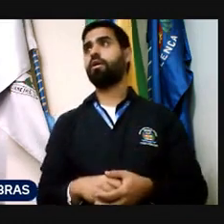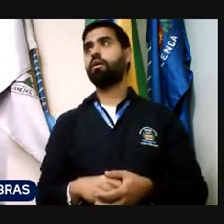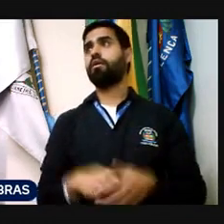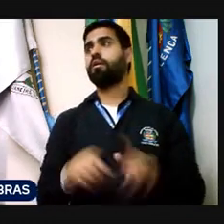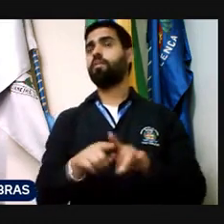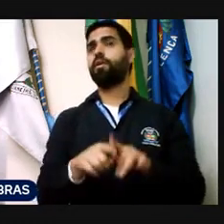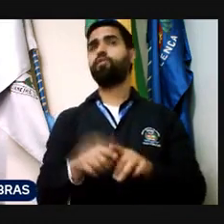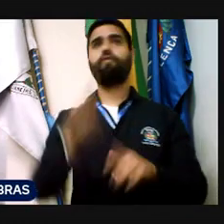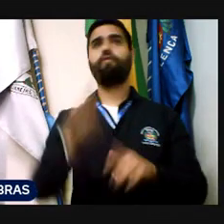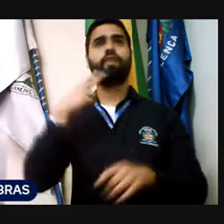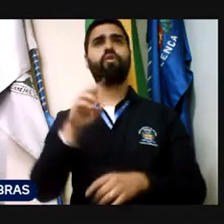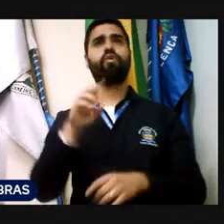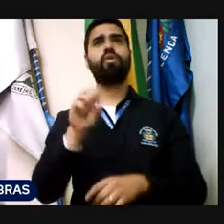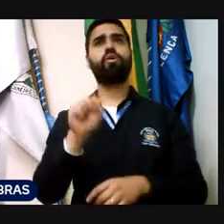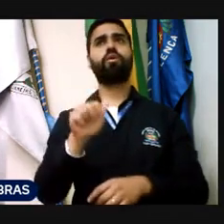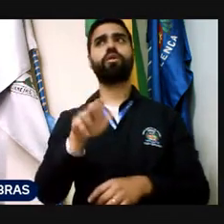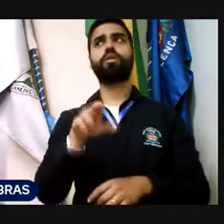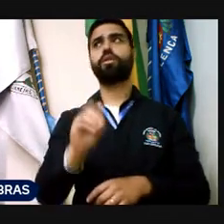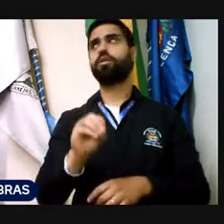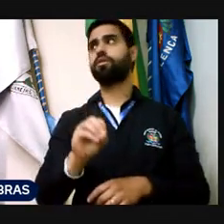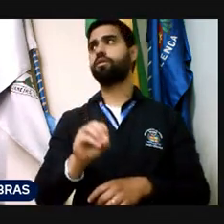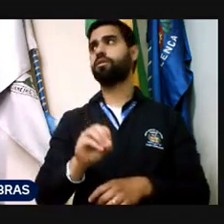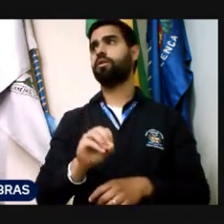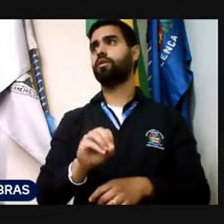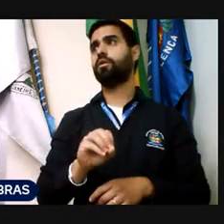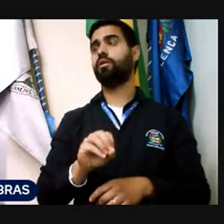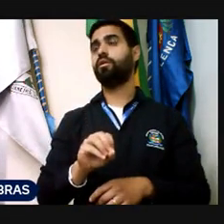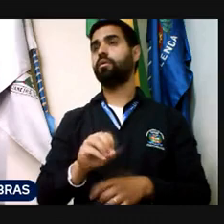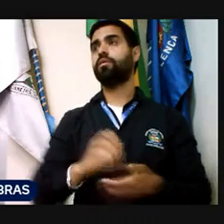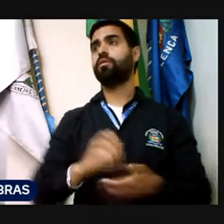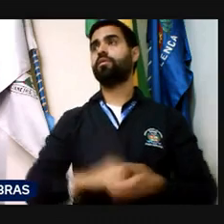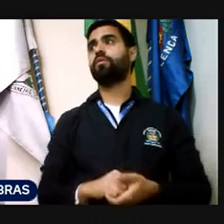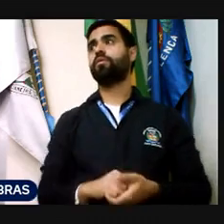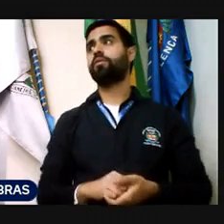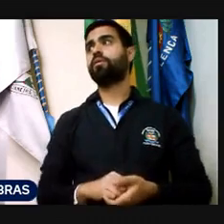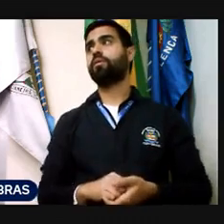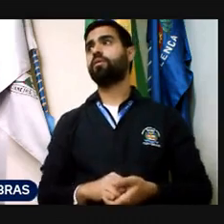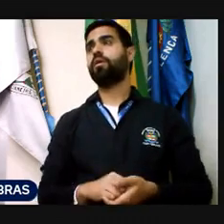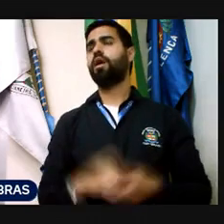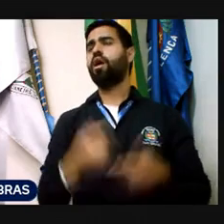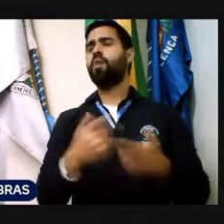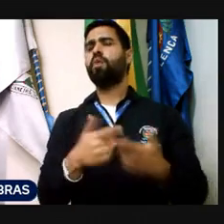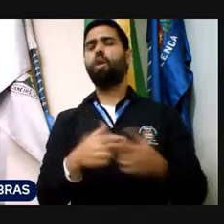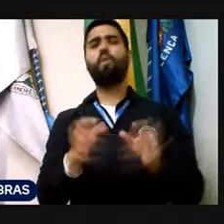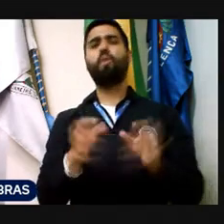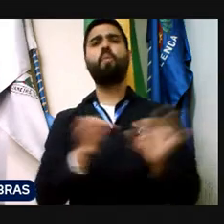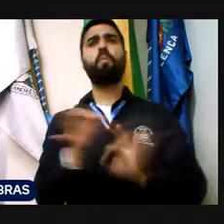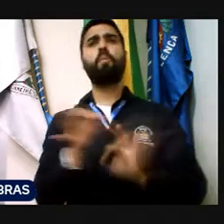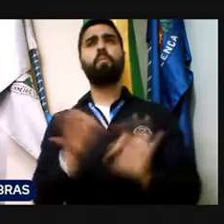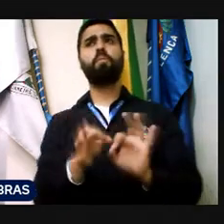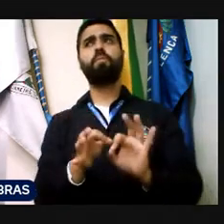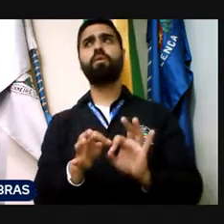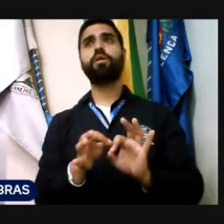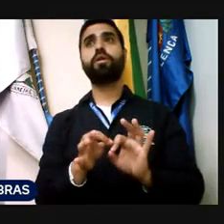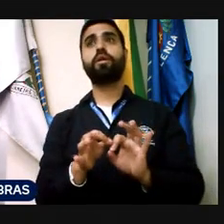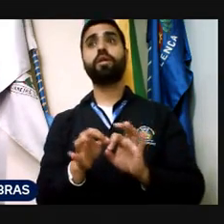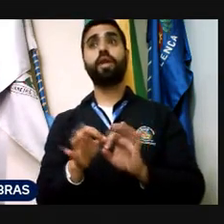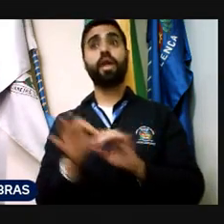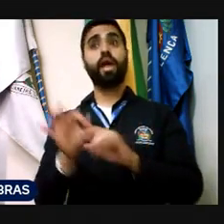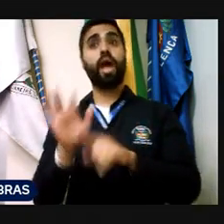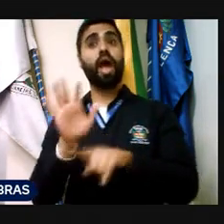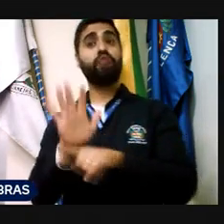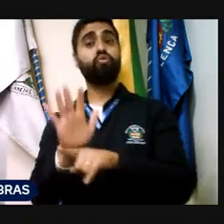Correia, com a maior brevidade, não desmerecendo os demais, pois esse projeto salva a vida de um